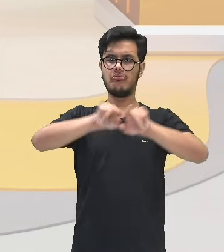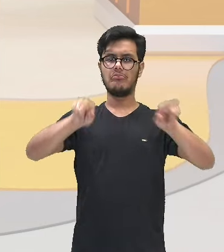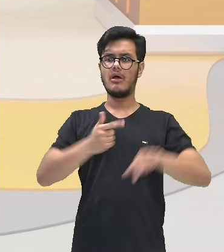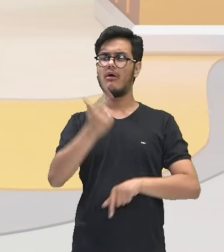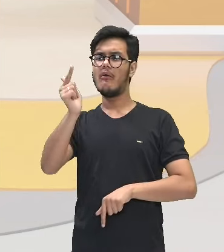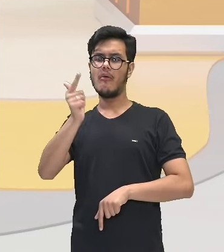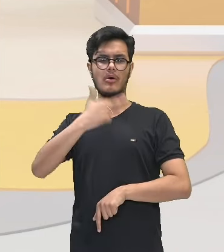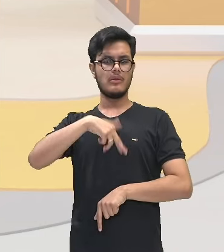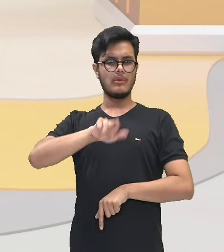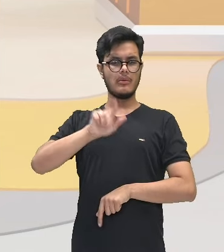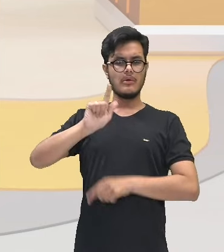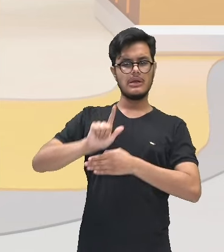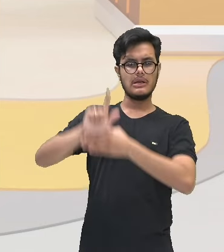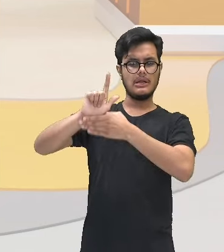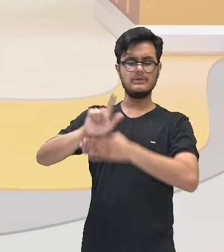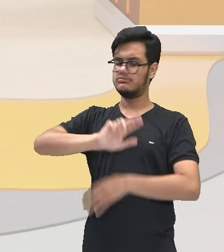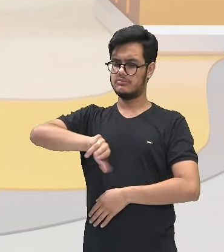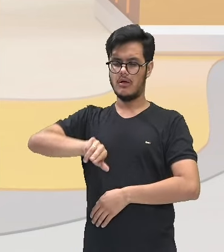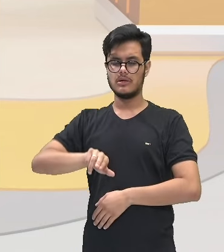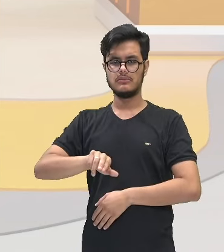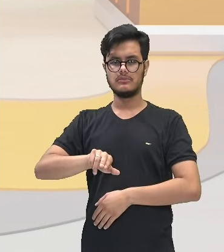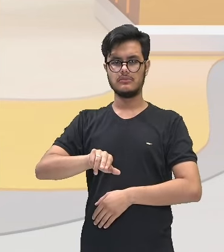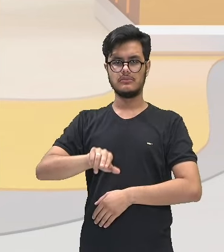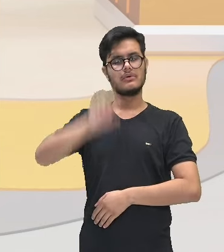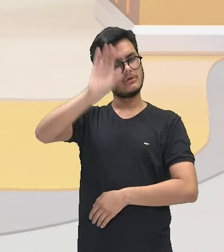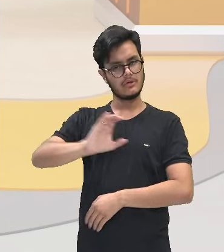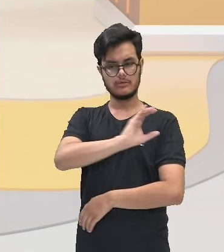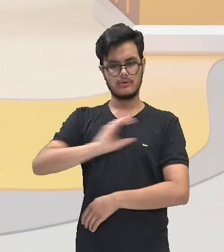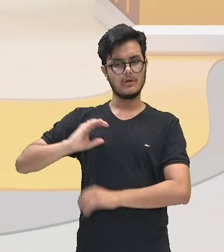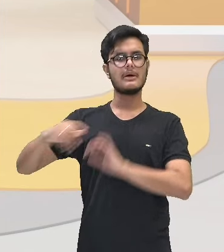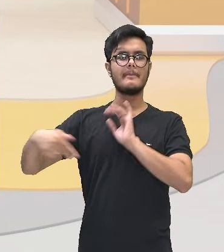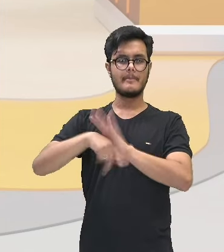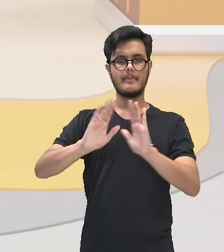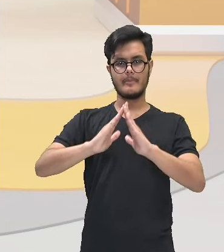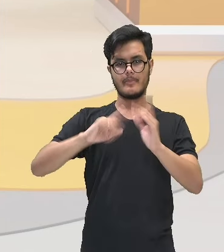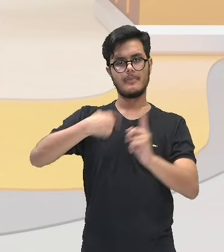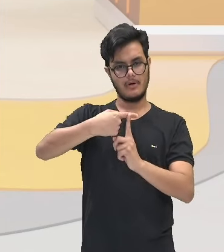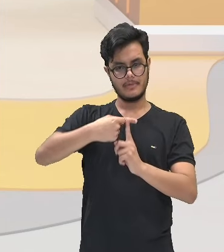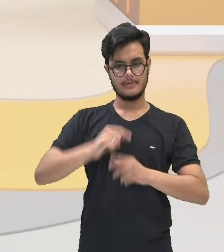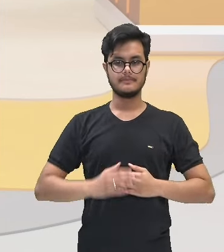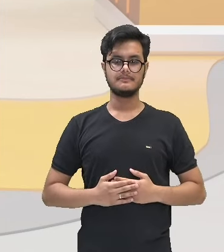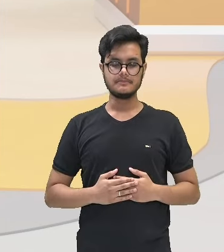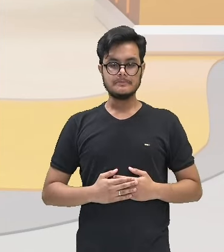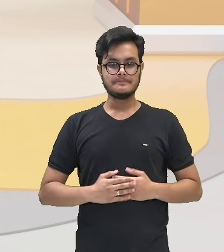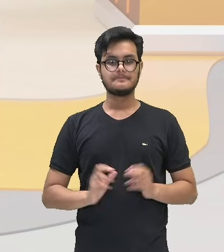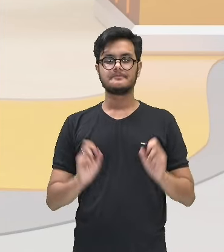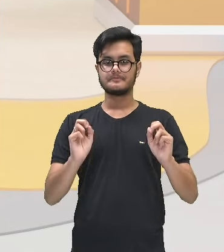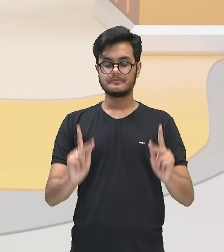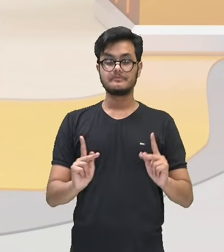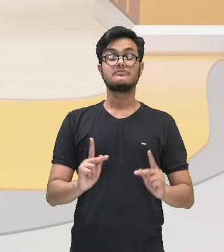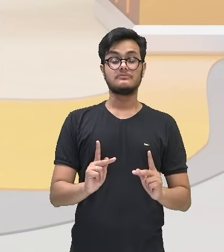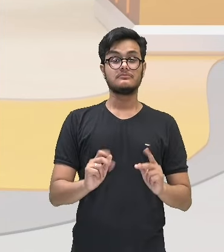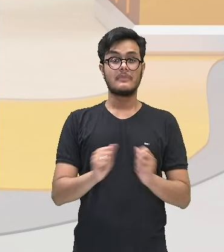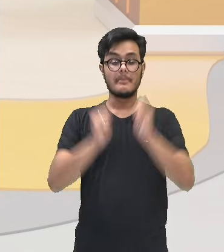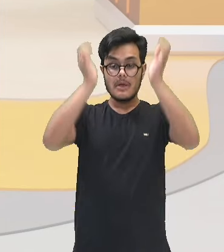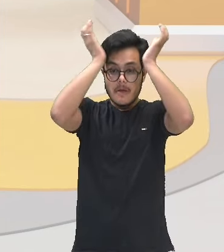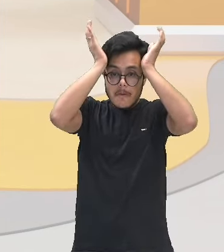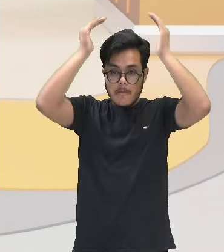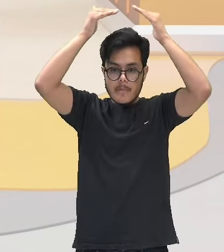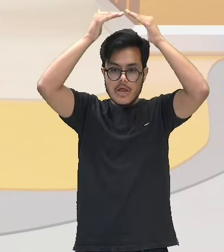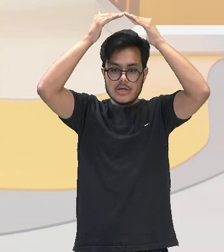liderança religiosa, ok? Porque na Igreja Católica tem ali a representação do padre, do bispo, né? Então, eu tenho